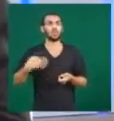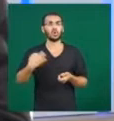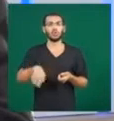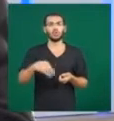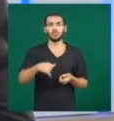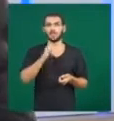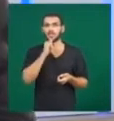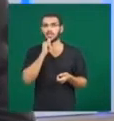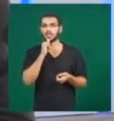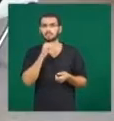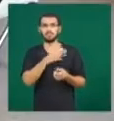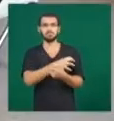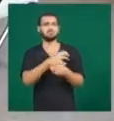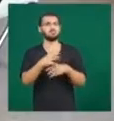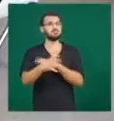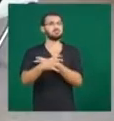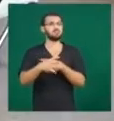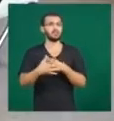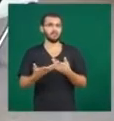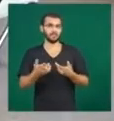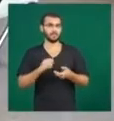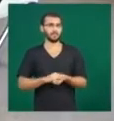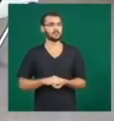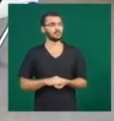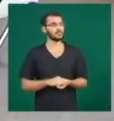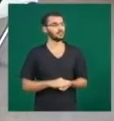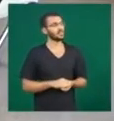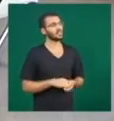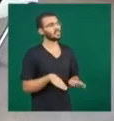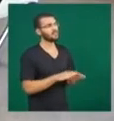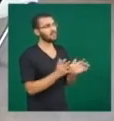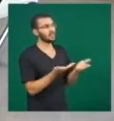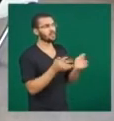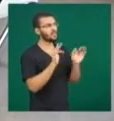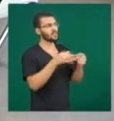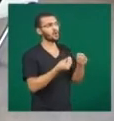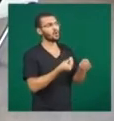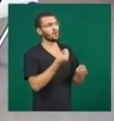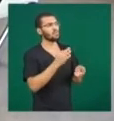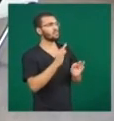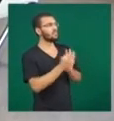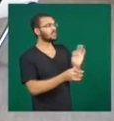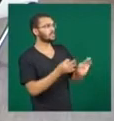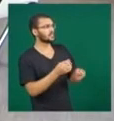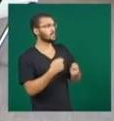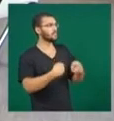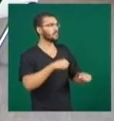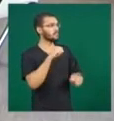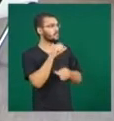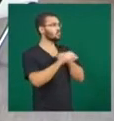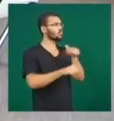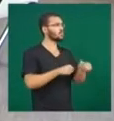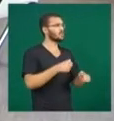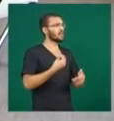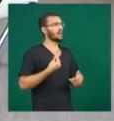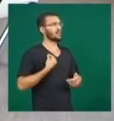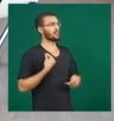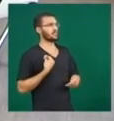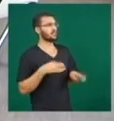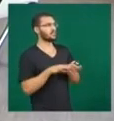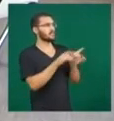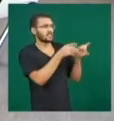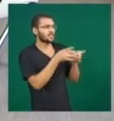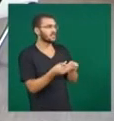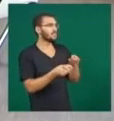exemplo, muscular. Entendi. Então, e só para a gente fechar, muita gente se preocupa. Bom, e o tratamento? Eu tenho que mudar alguma coisa na minha vida, no meu cotidiano, nas